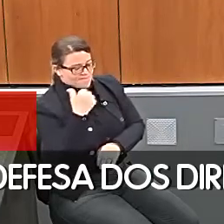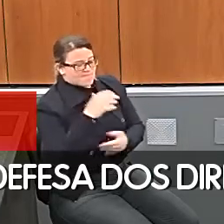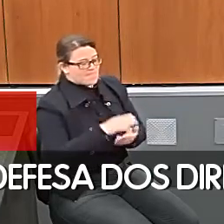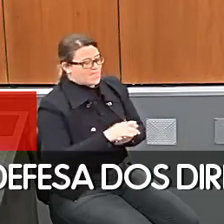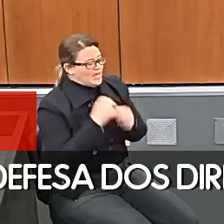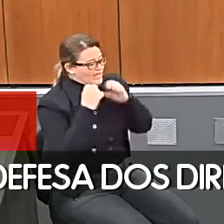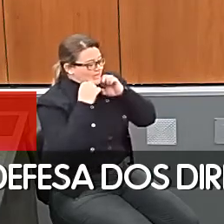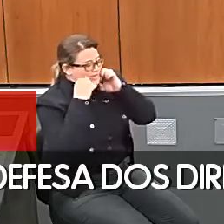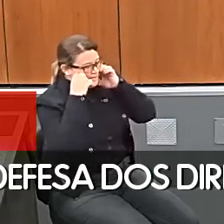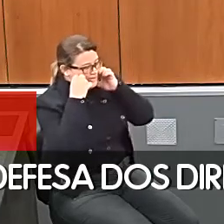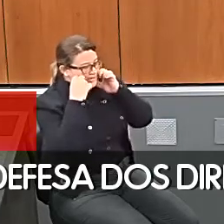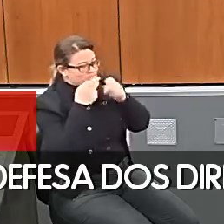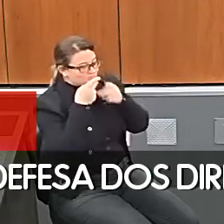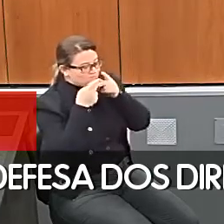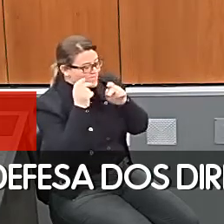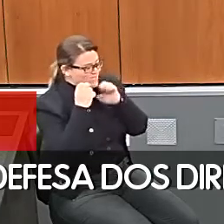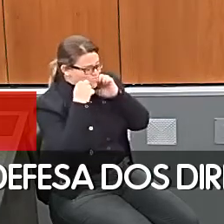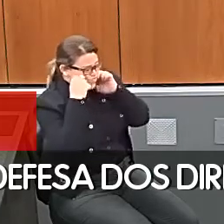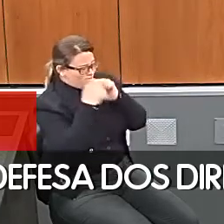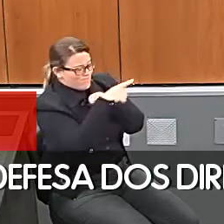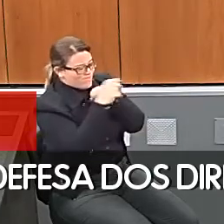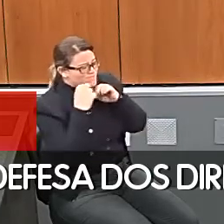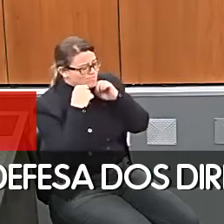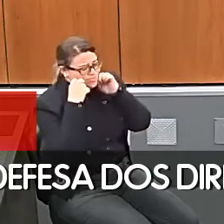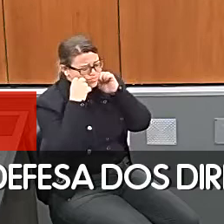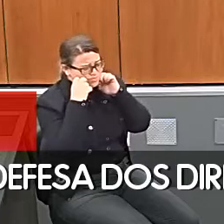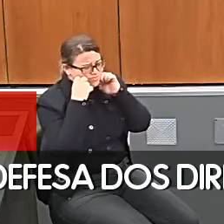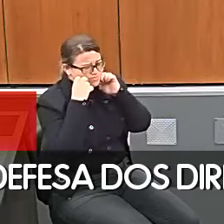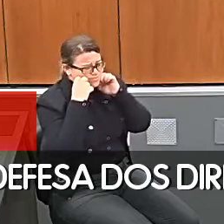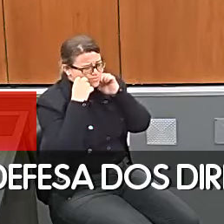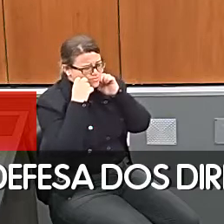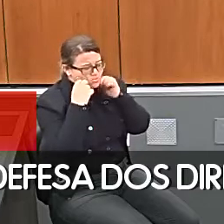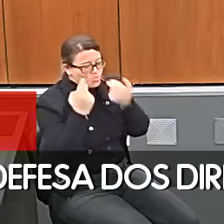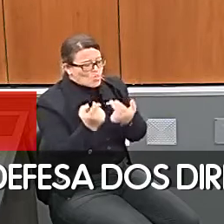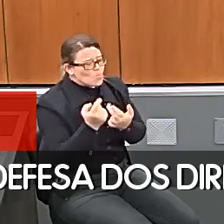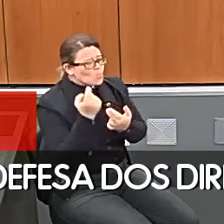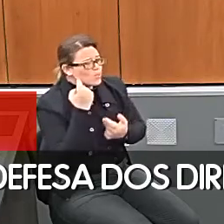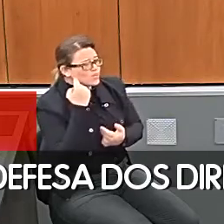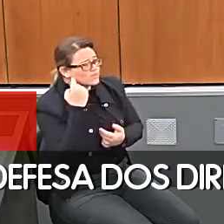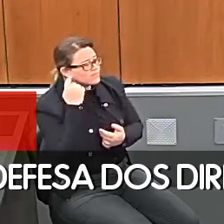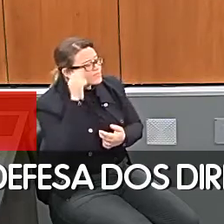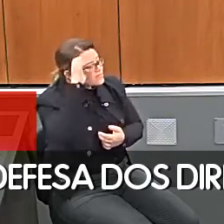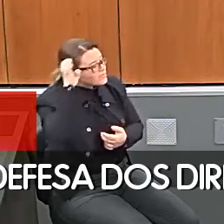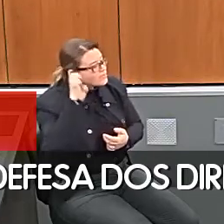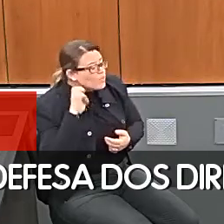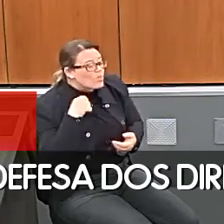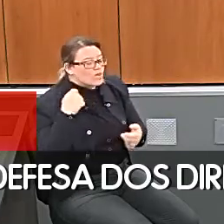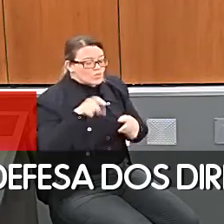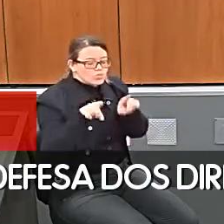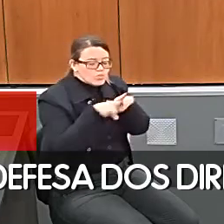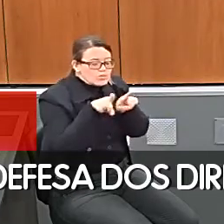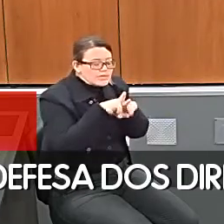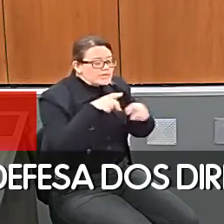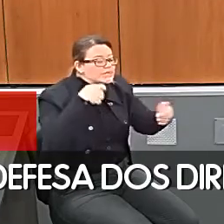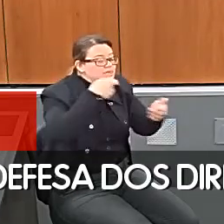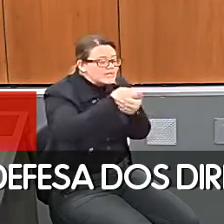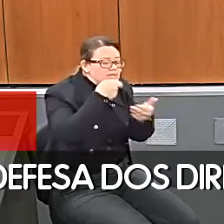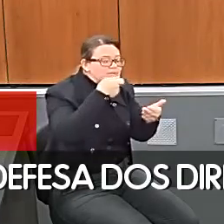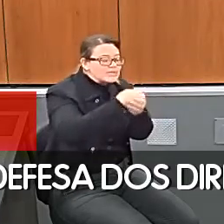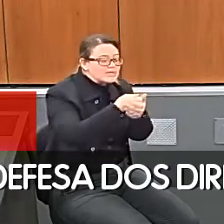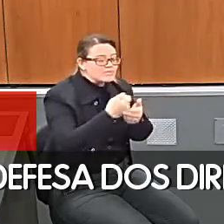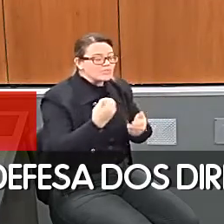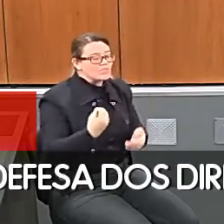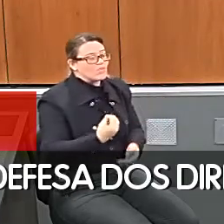com vergonha. Mas, igual a Enilza falou, eu estou na luta junto com ela, faço parte